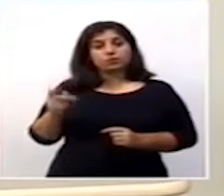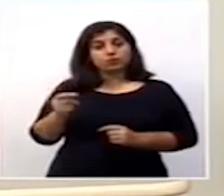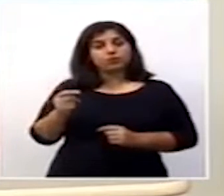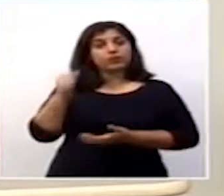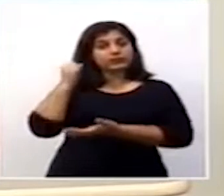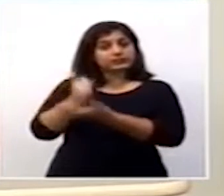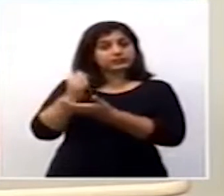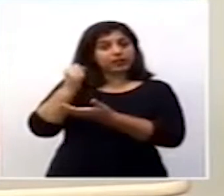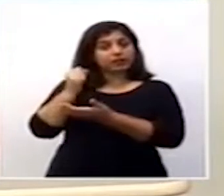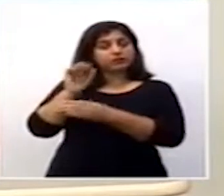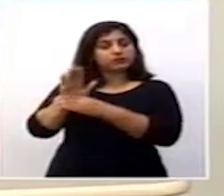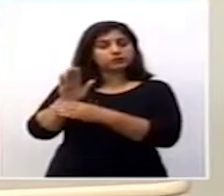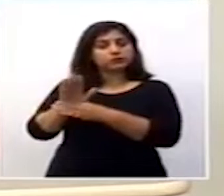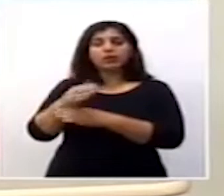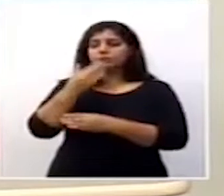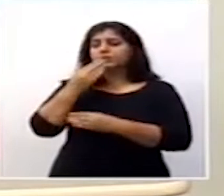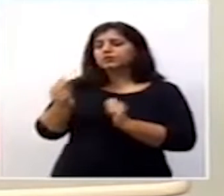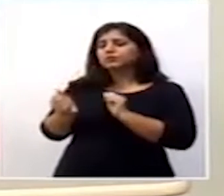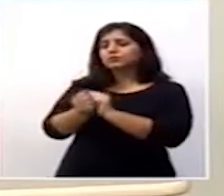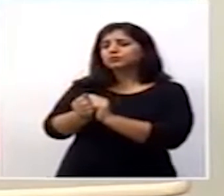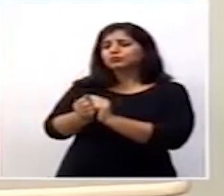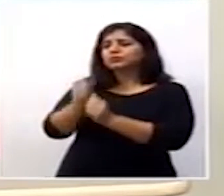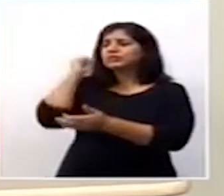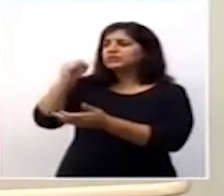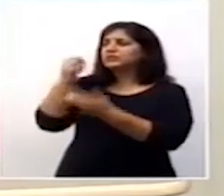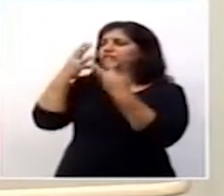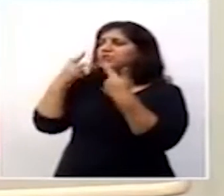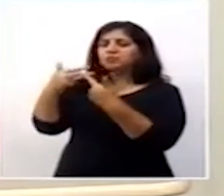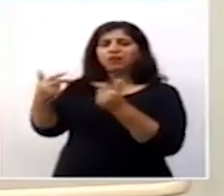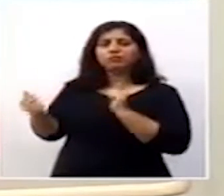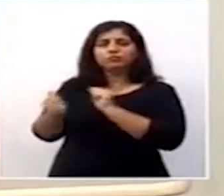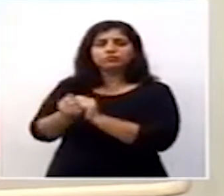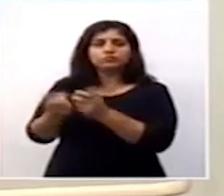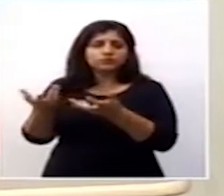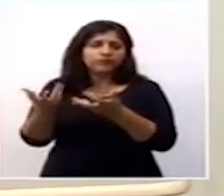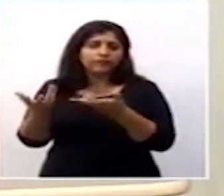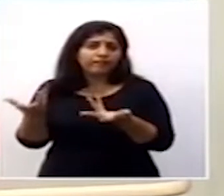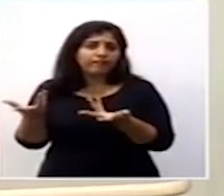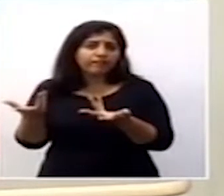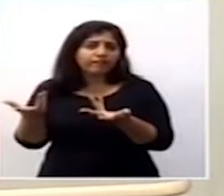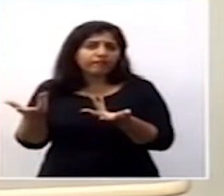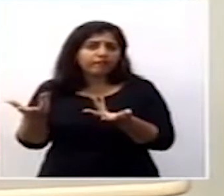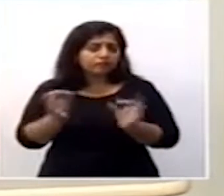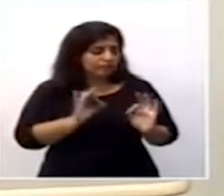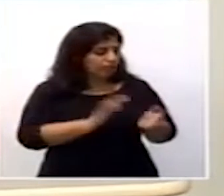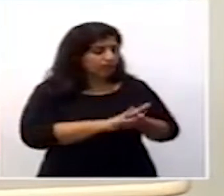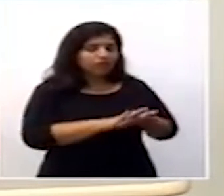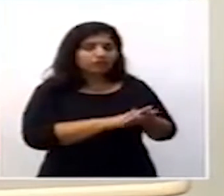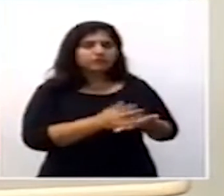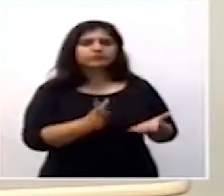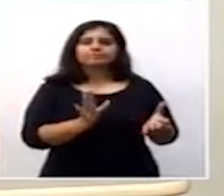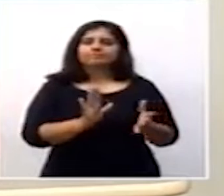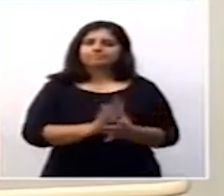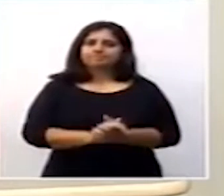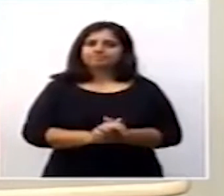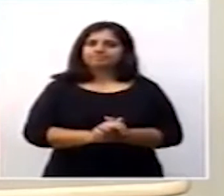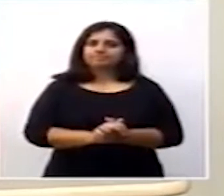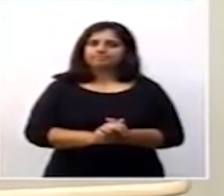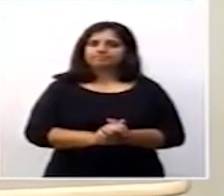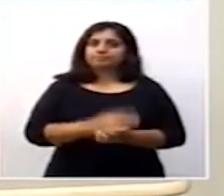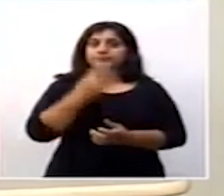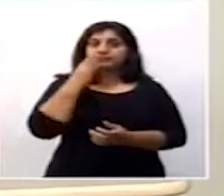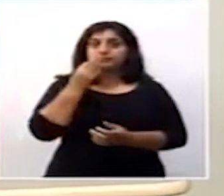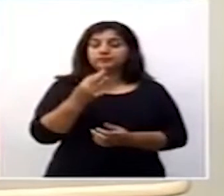toda semana o Dalma pedia para ir junto. Ele não estava cantando, ele queria ir caçar. Olha só que